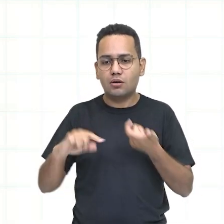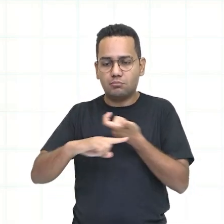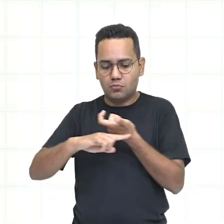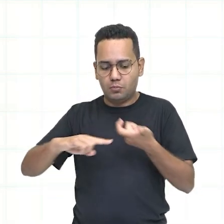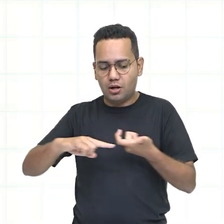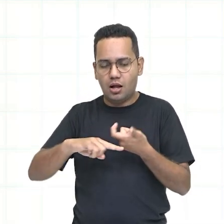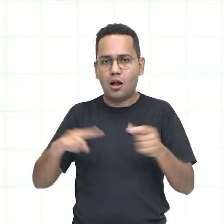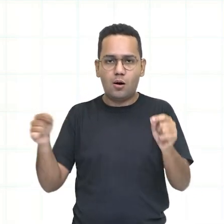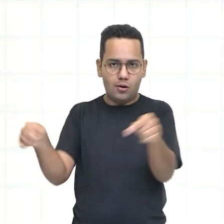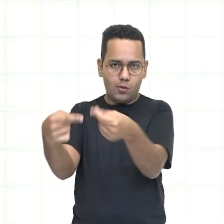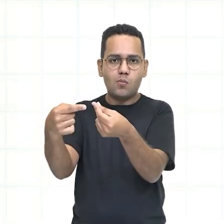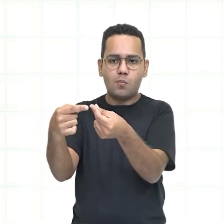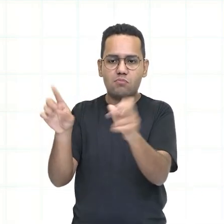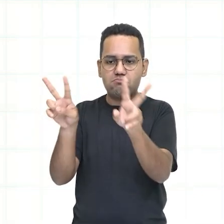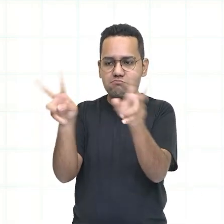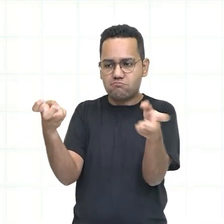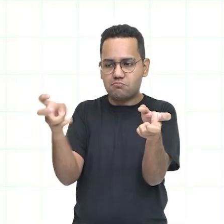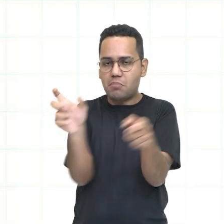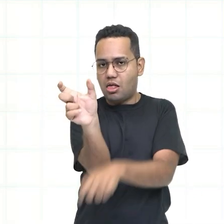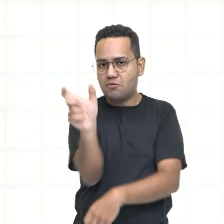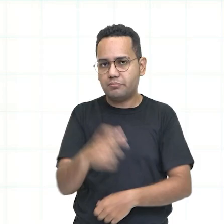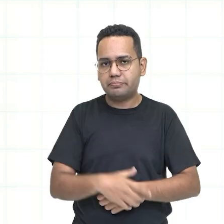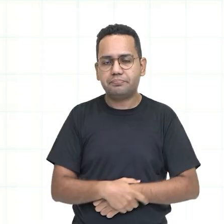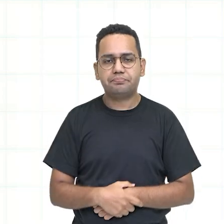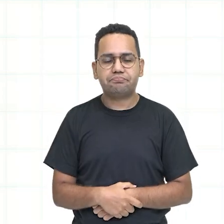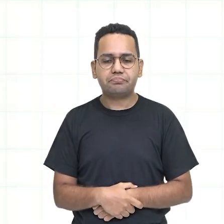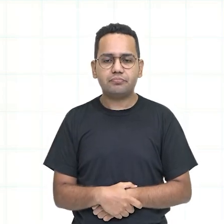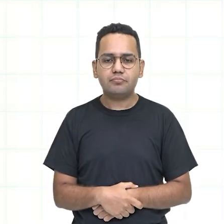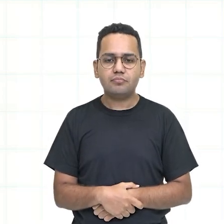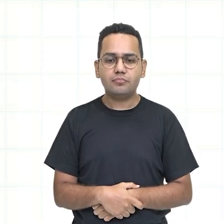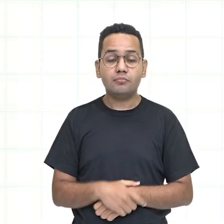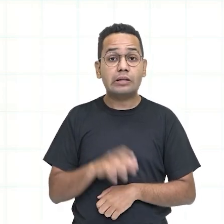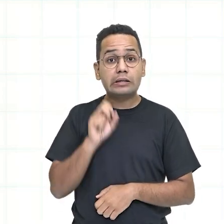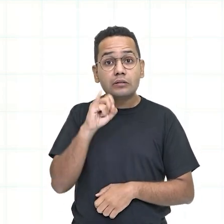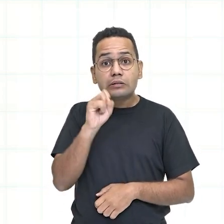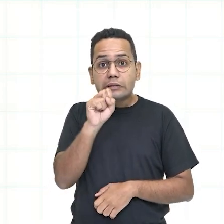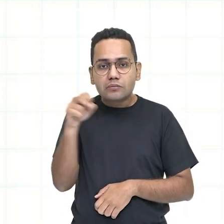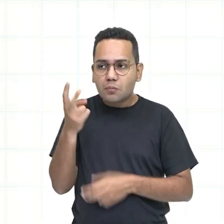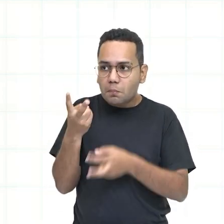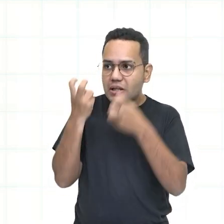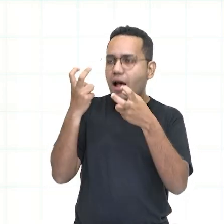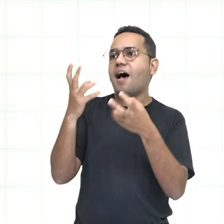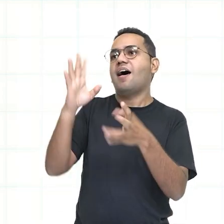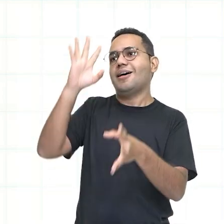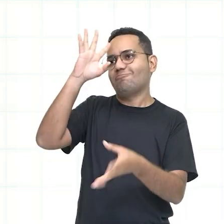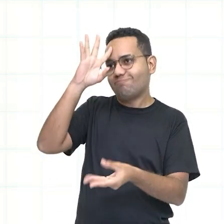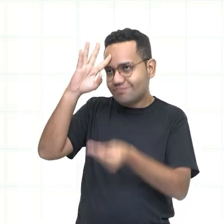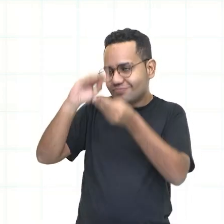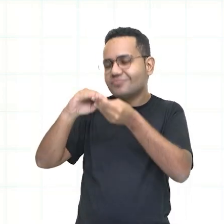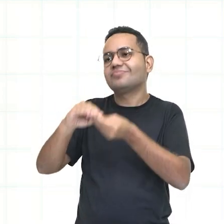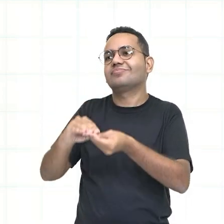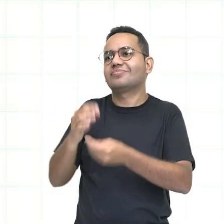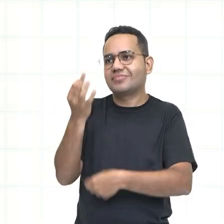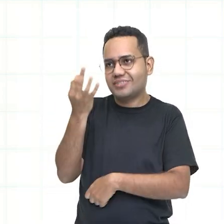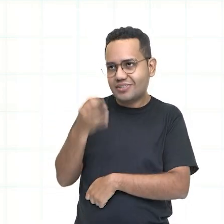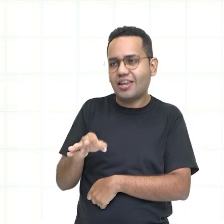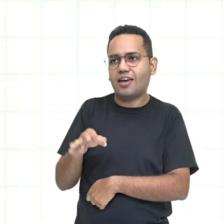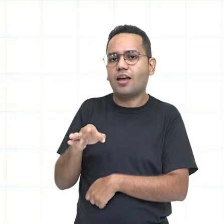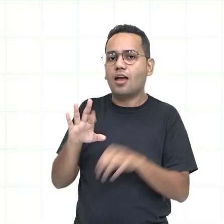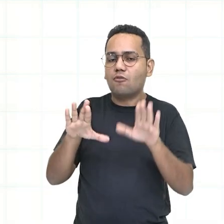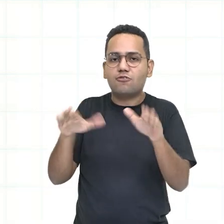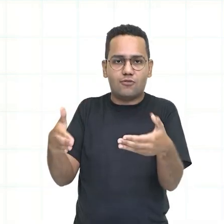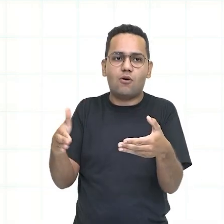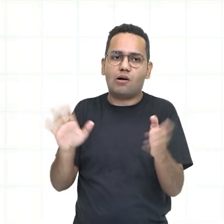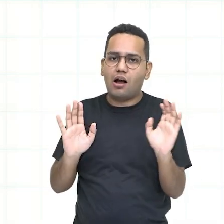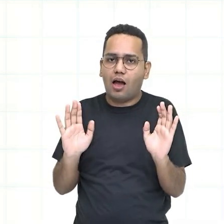em destaque, tá bom? Que é a palavra however. Então, a gente já bate o olho, já sabe que o autor quer nos direcionar para algo